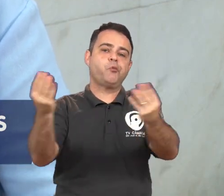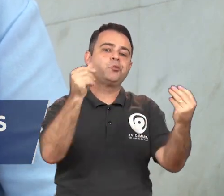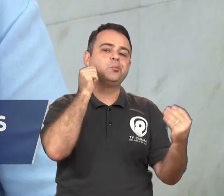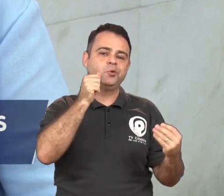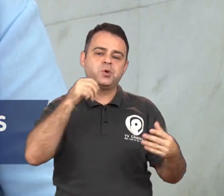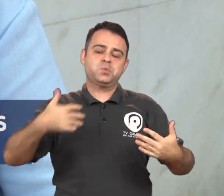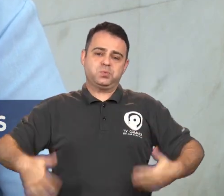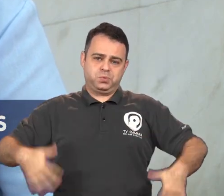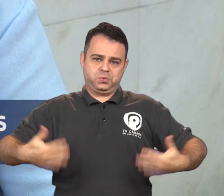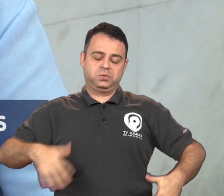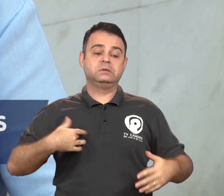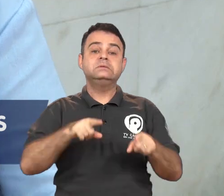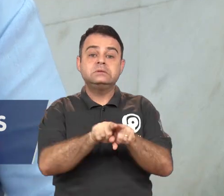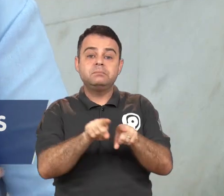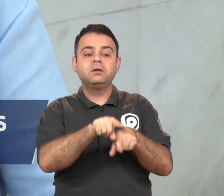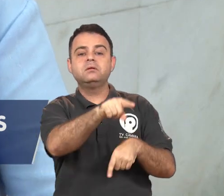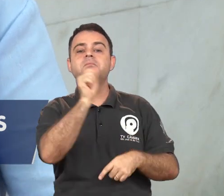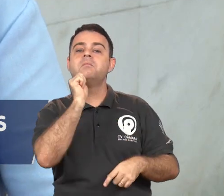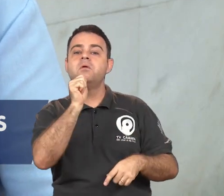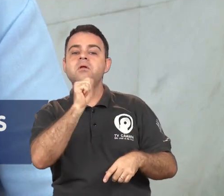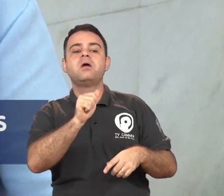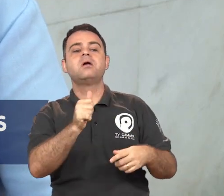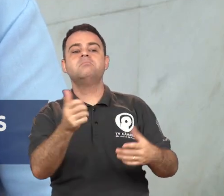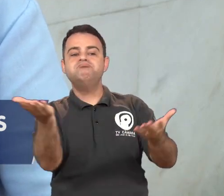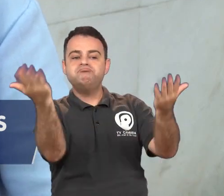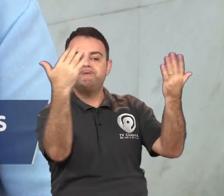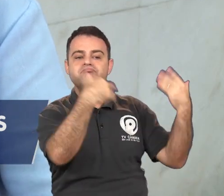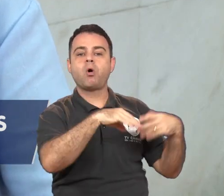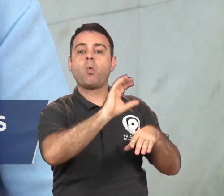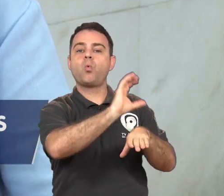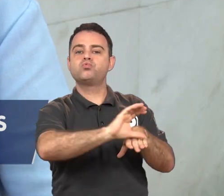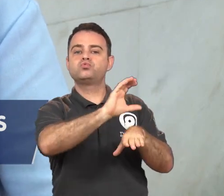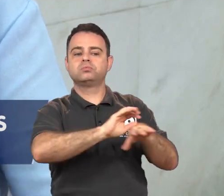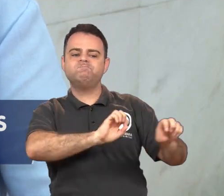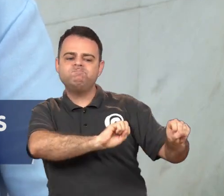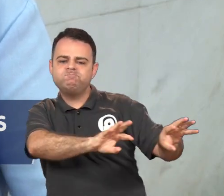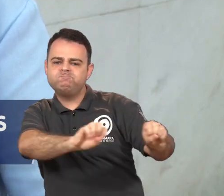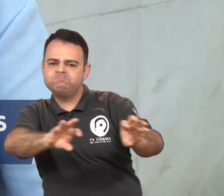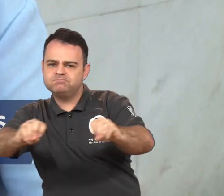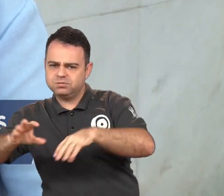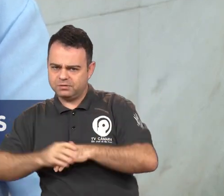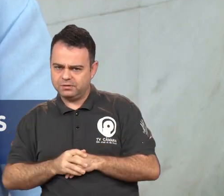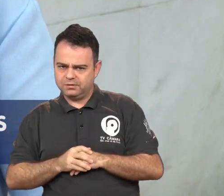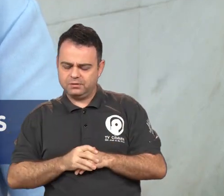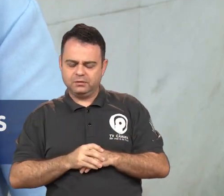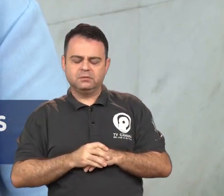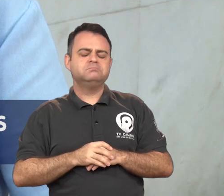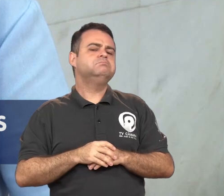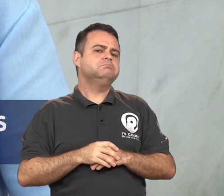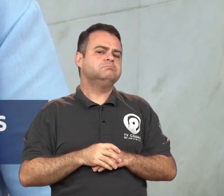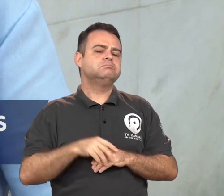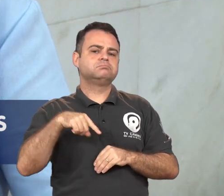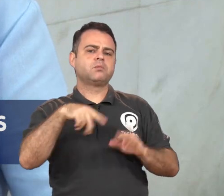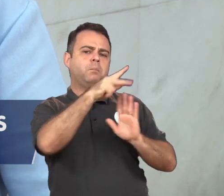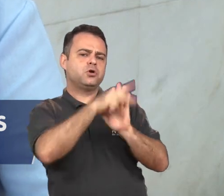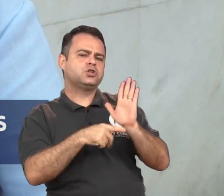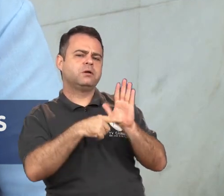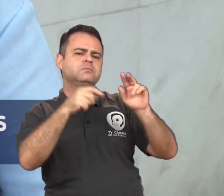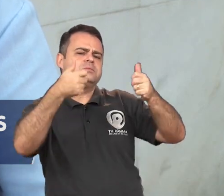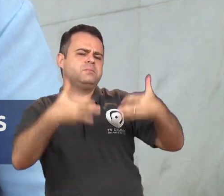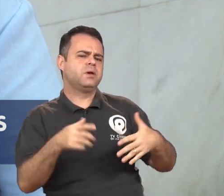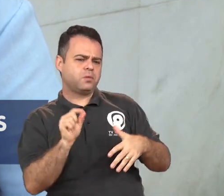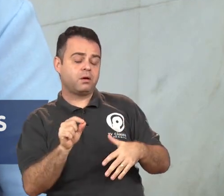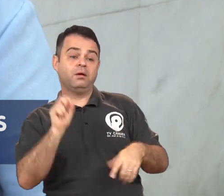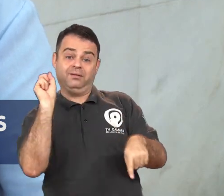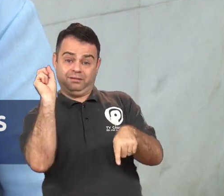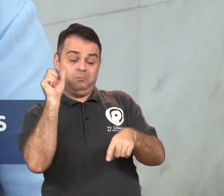buscar capacitação. Quando a gente fala de colocar essas mulheres numa oportunidade